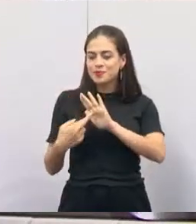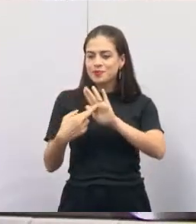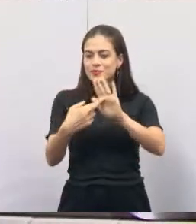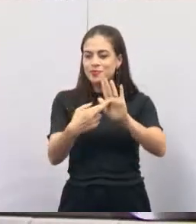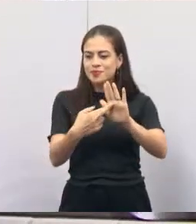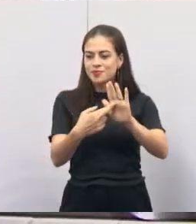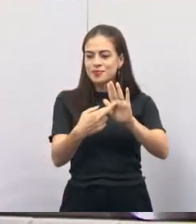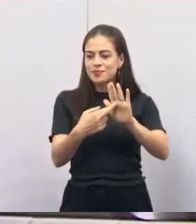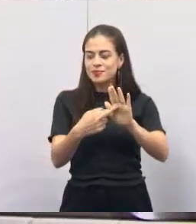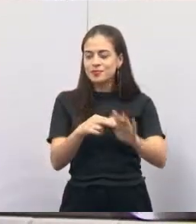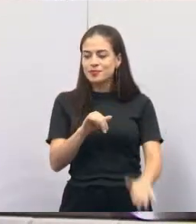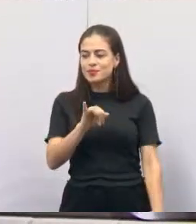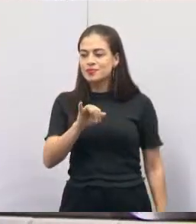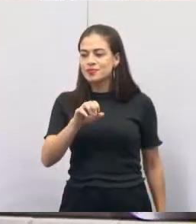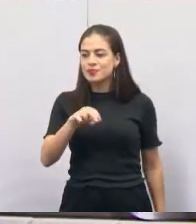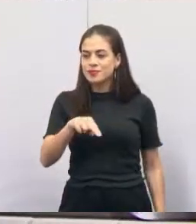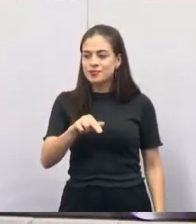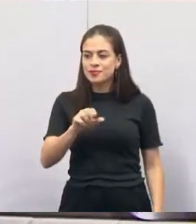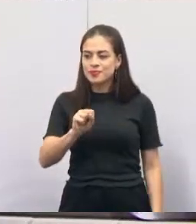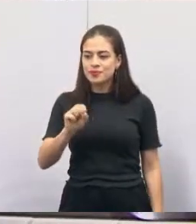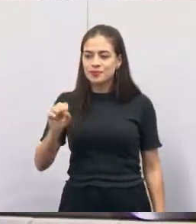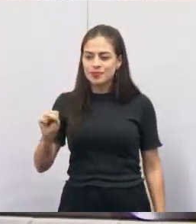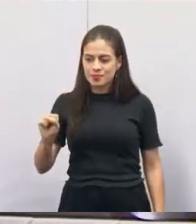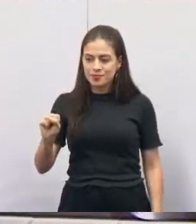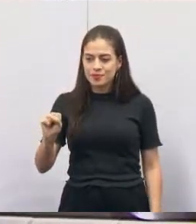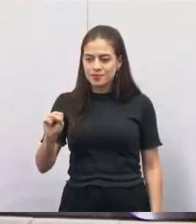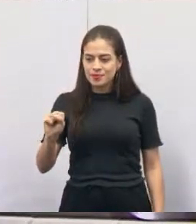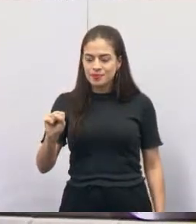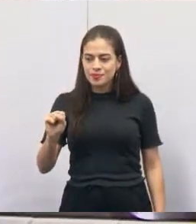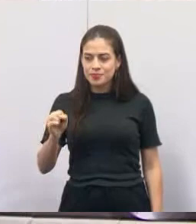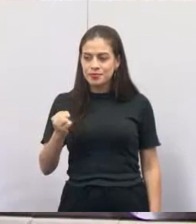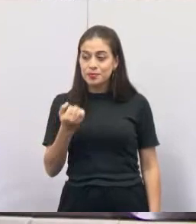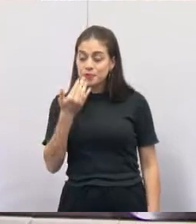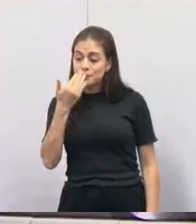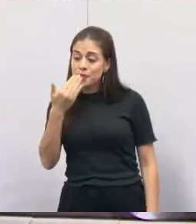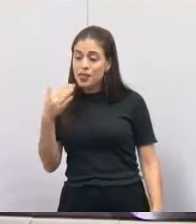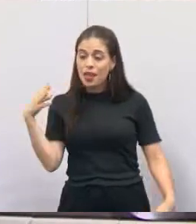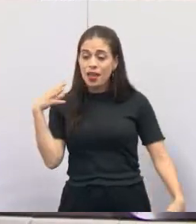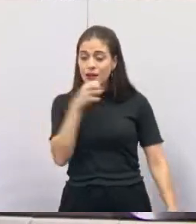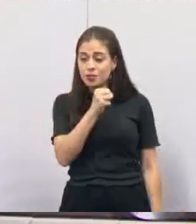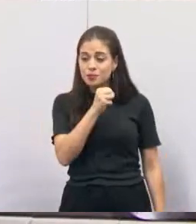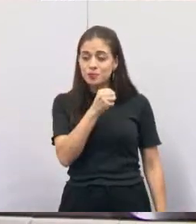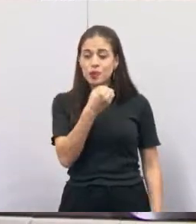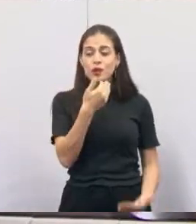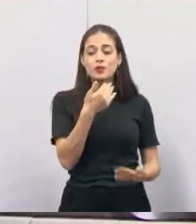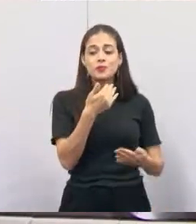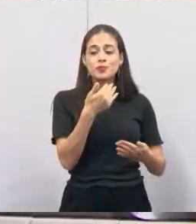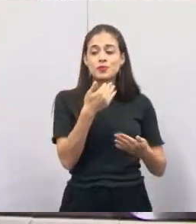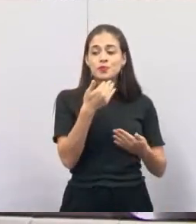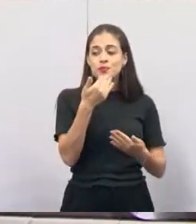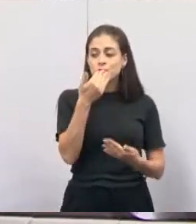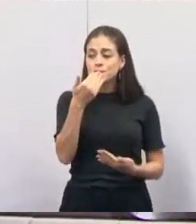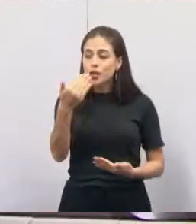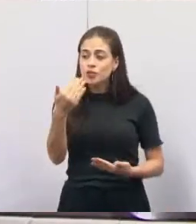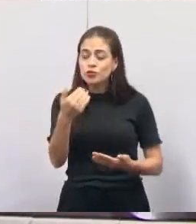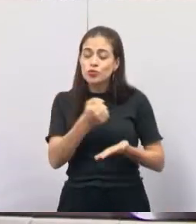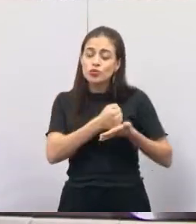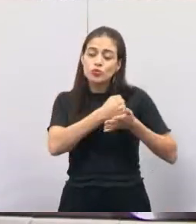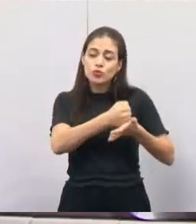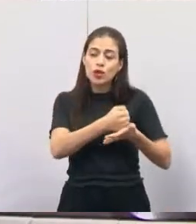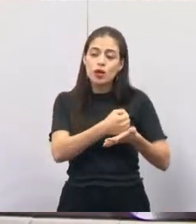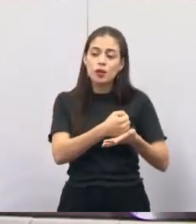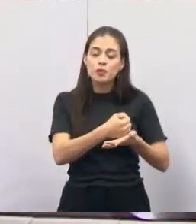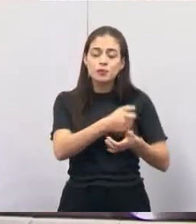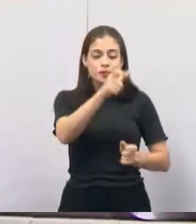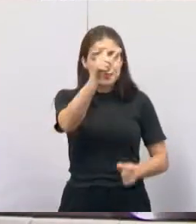do INSS, solicitando agilidade nos processos de pedidos de auxílio